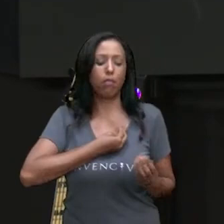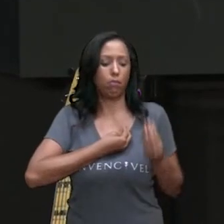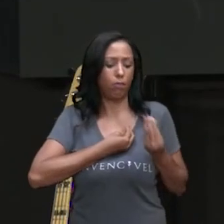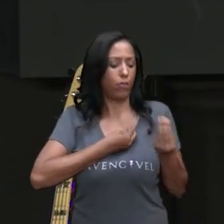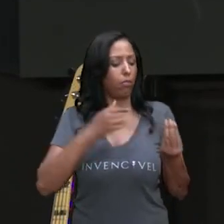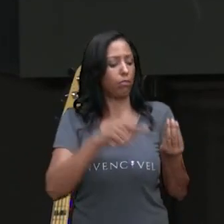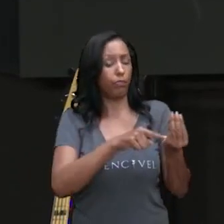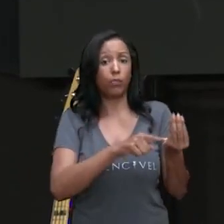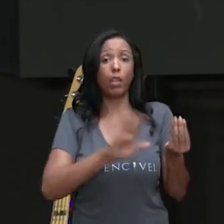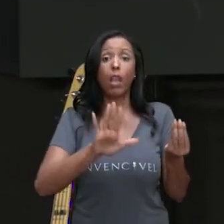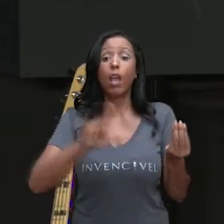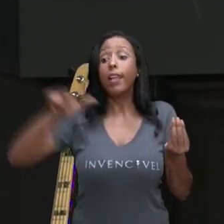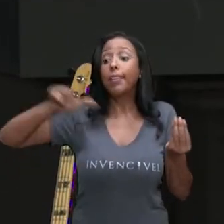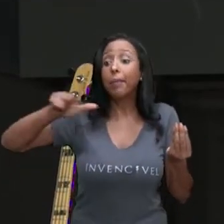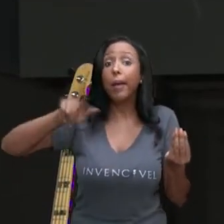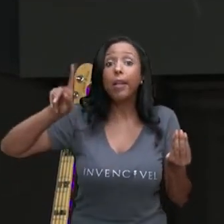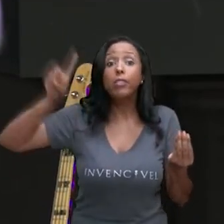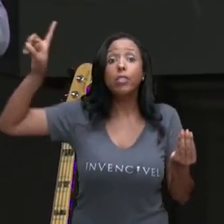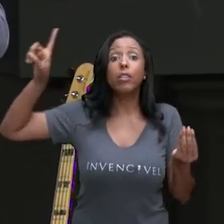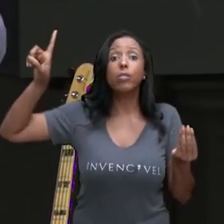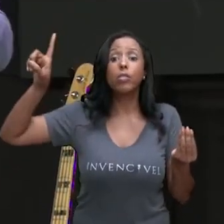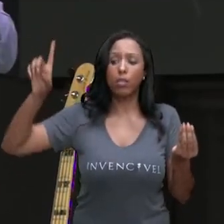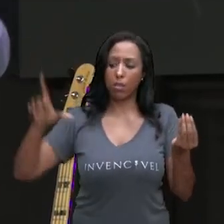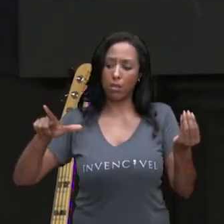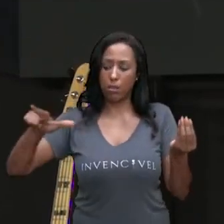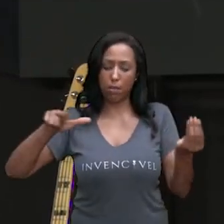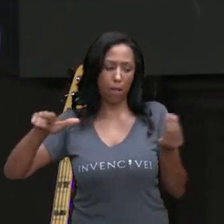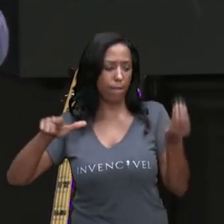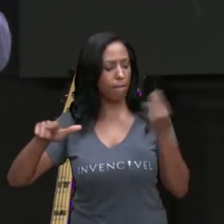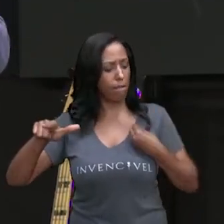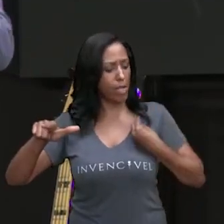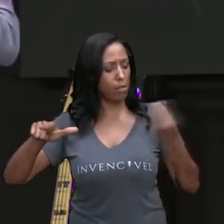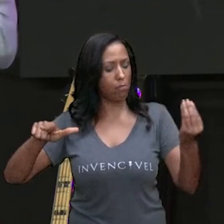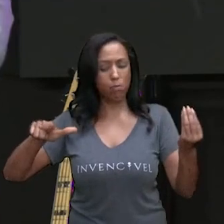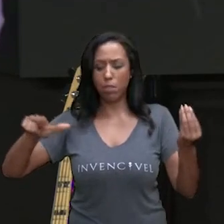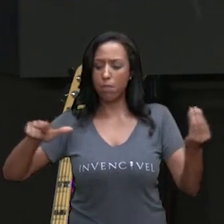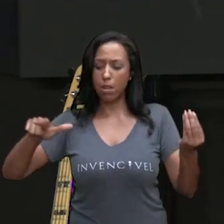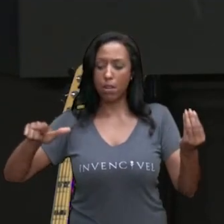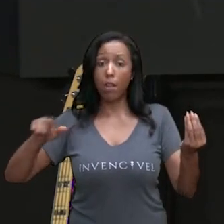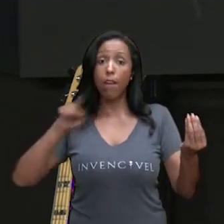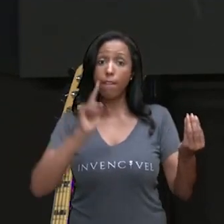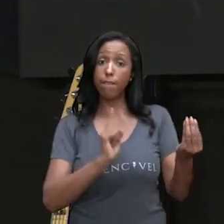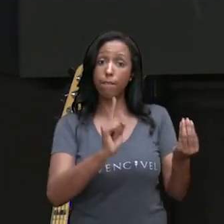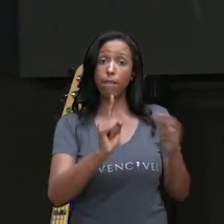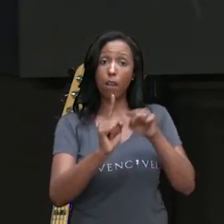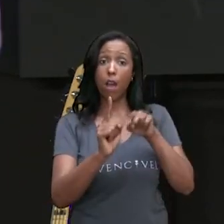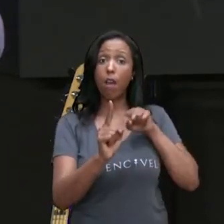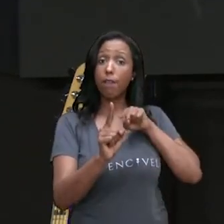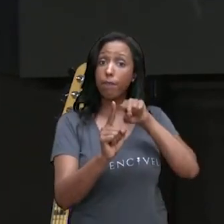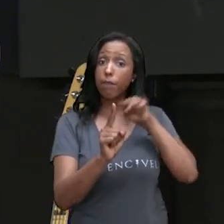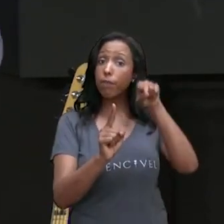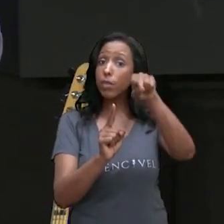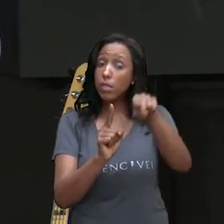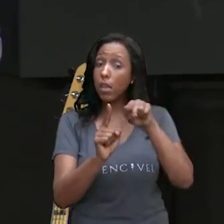de instrução na justiça, de repreensão. Eu não quero regra não, eu não quero regra, chega de regra, eu